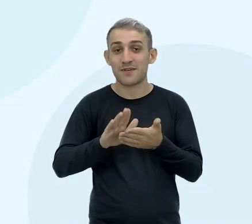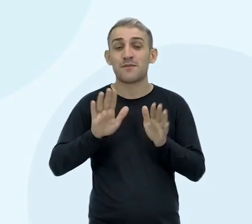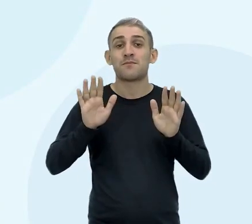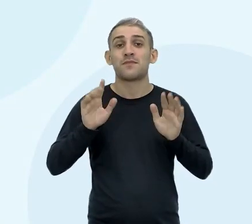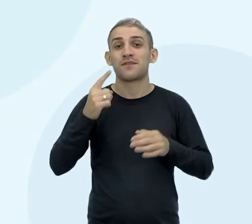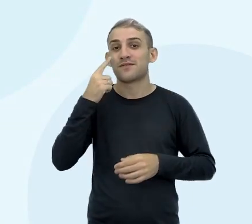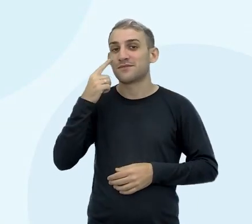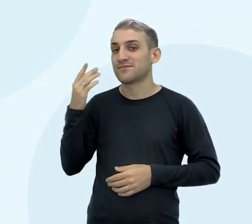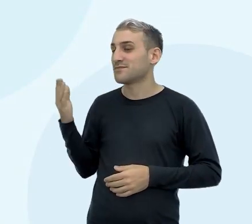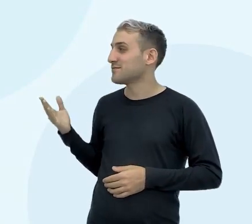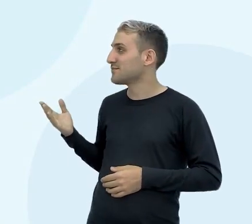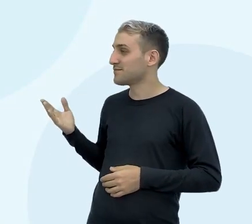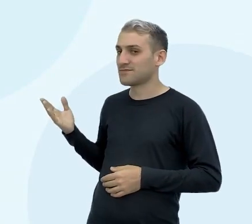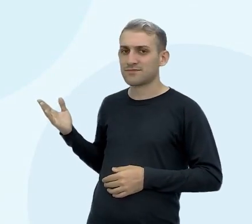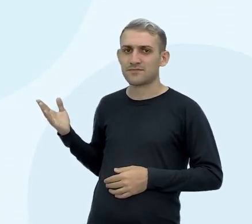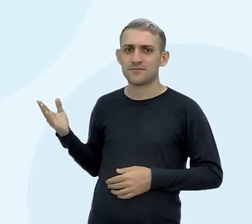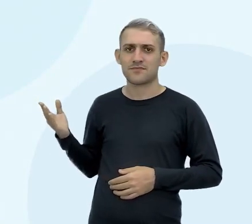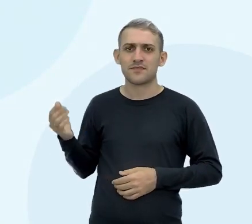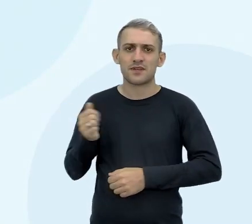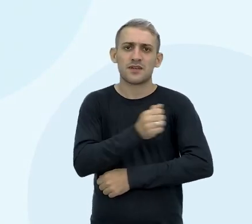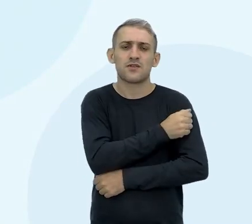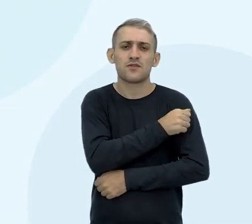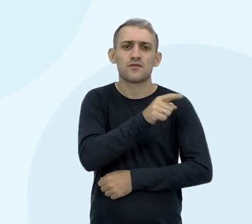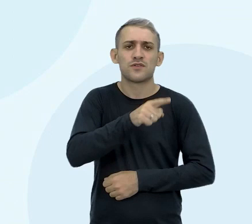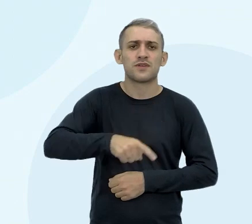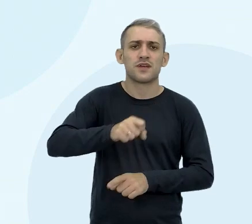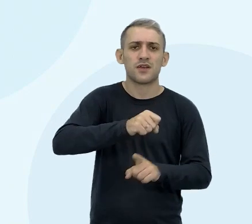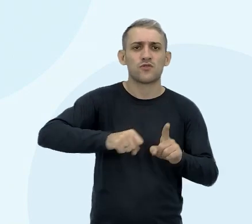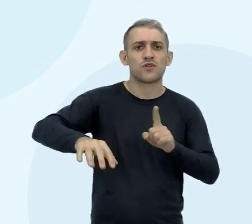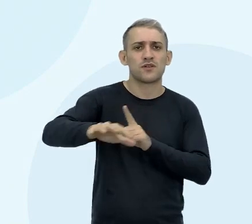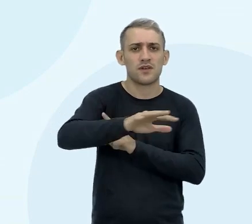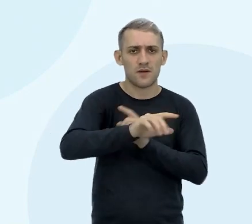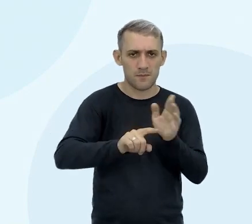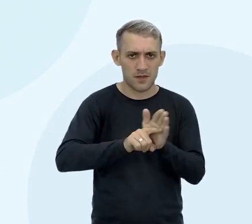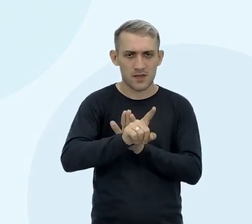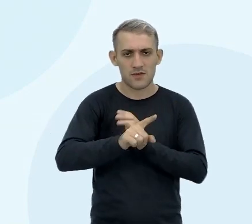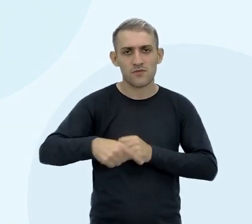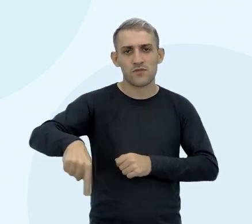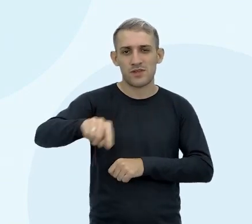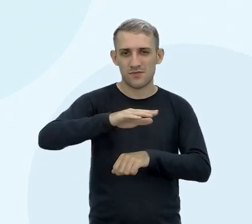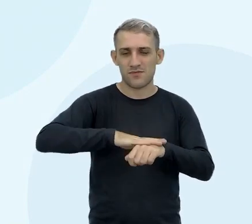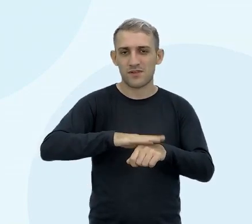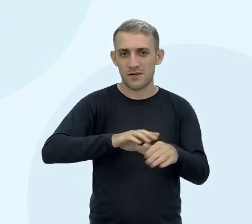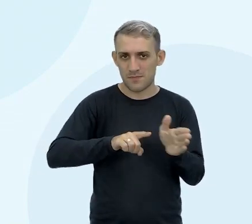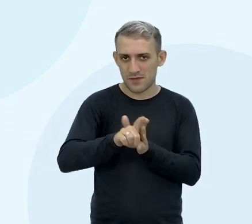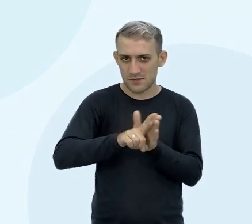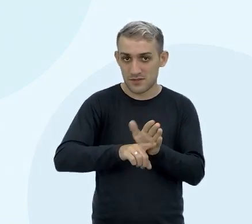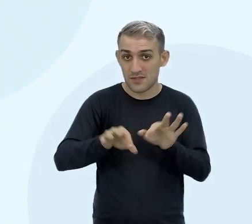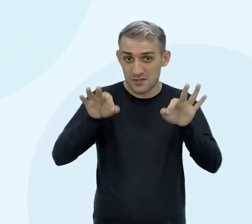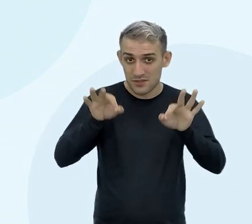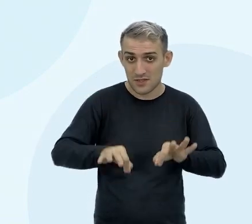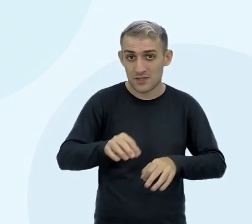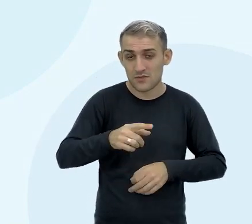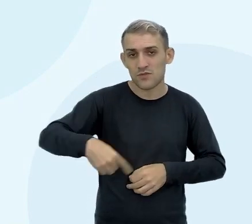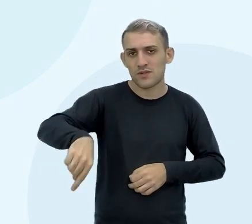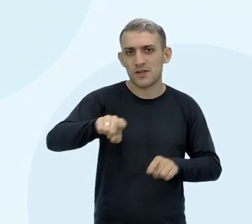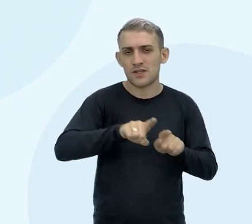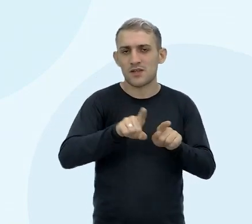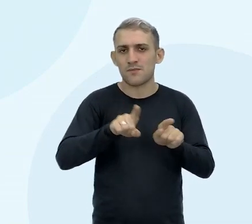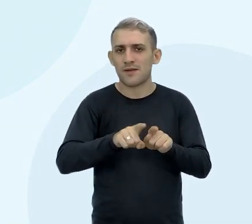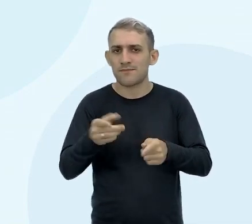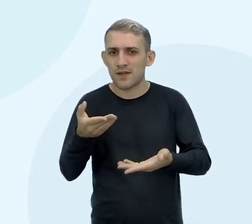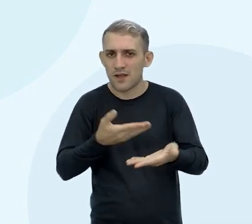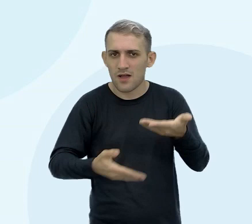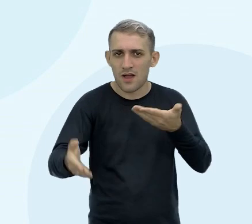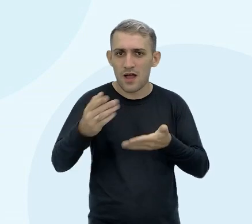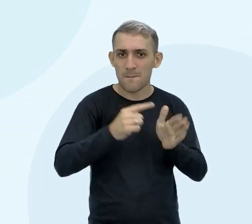só. Estudantes, na socialização da pesquisa, porque vocês vão fazer uma pesquisa, né? E aí vocês vão socializar, vocês vão